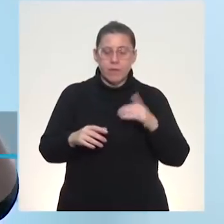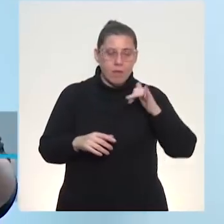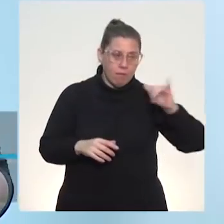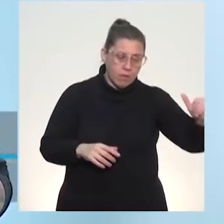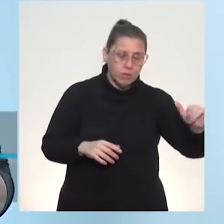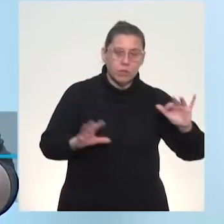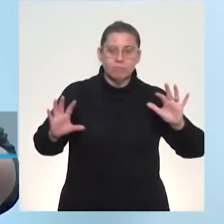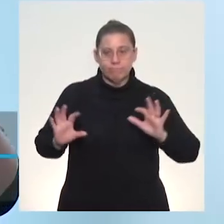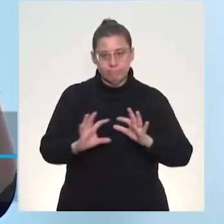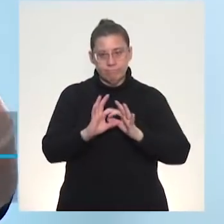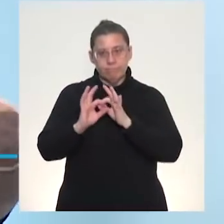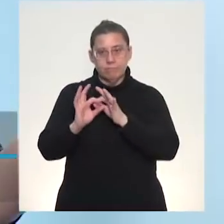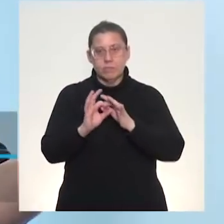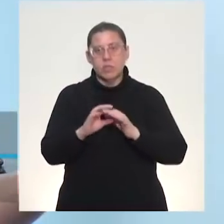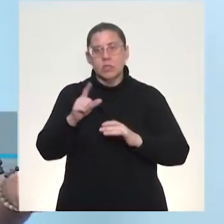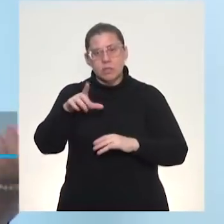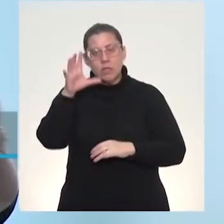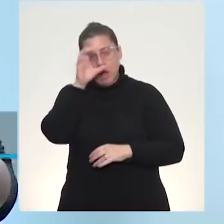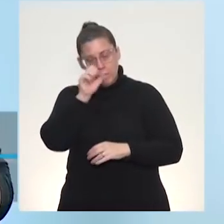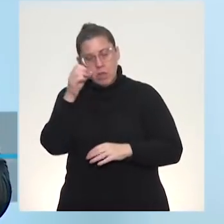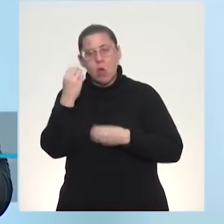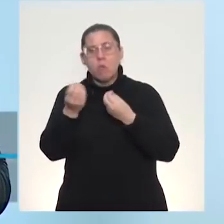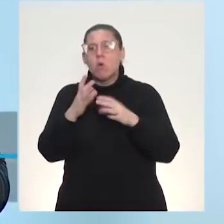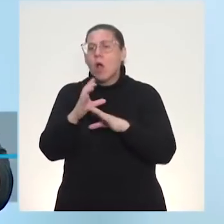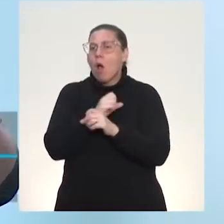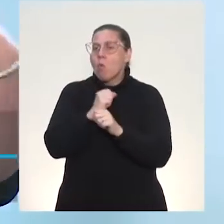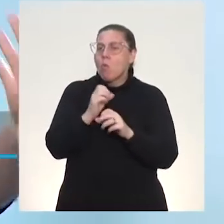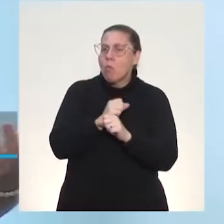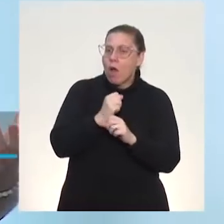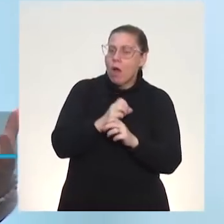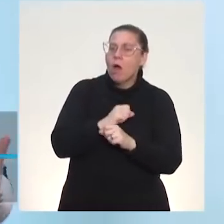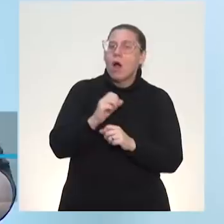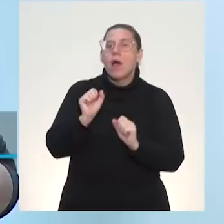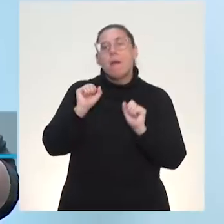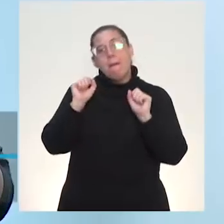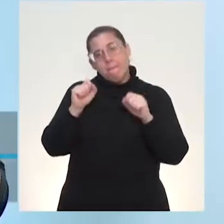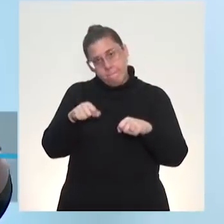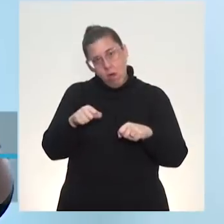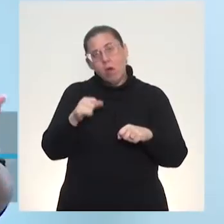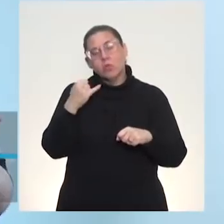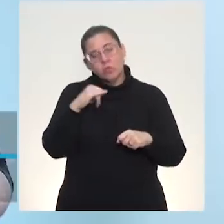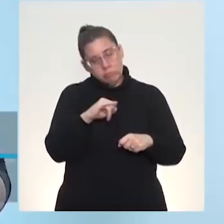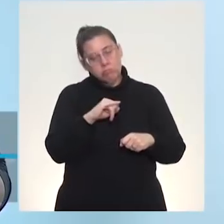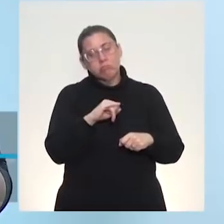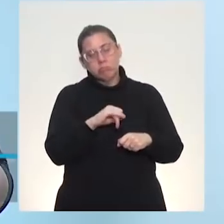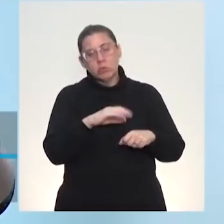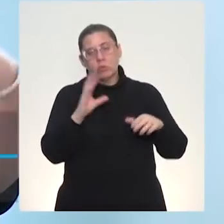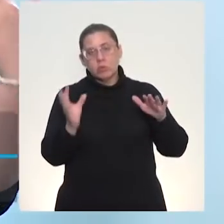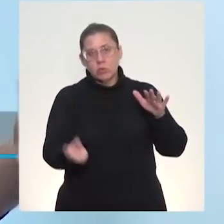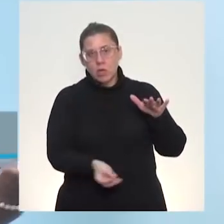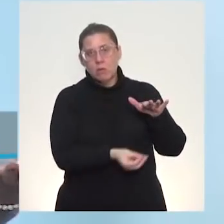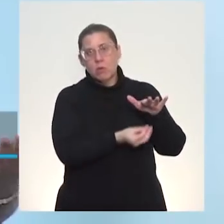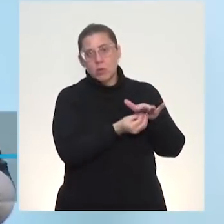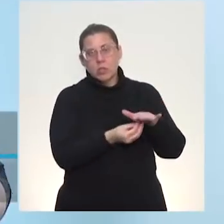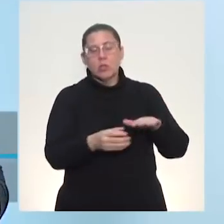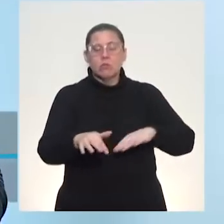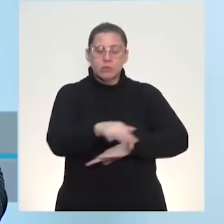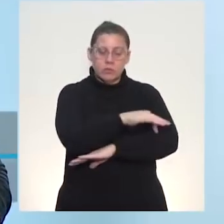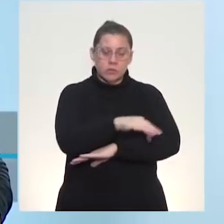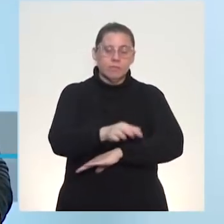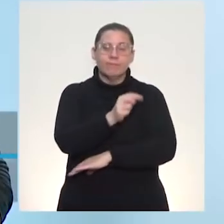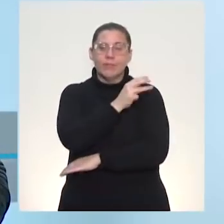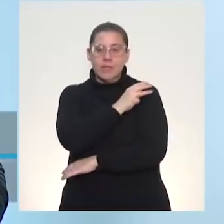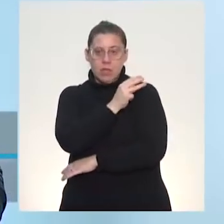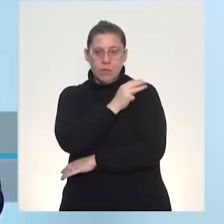essa eficiência, como eu ver energia dissipada, potência, aí pode recorrer à aula de física do terceiro